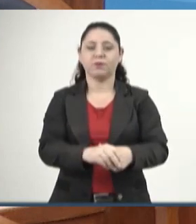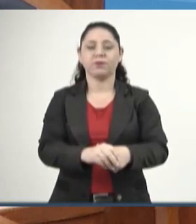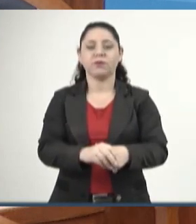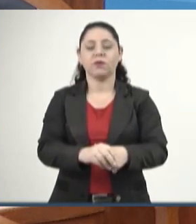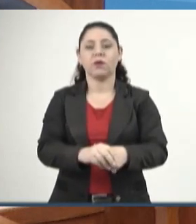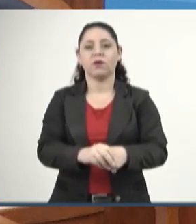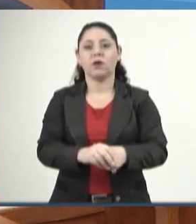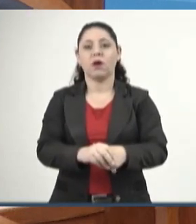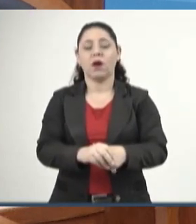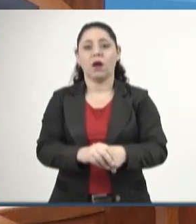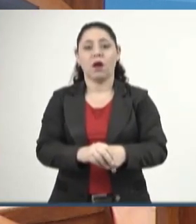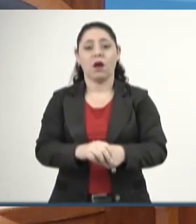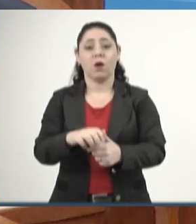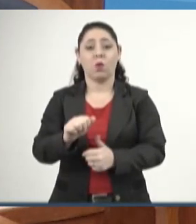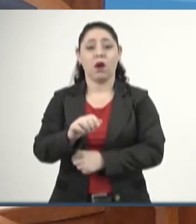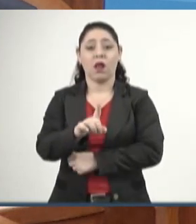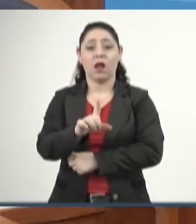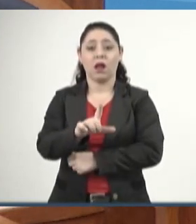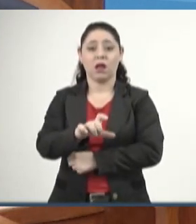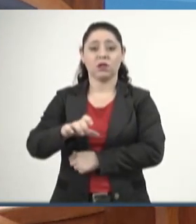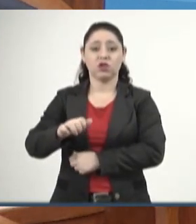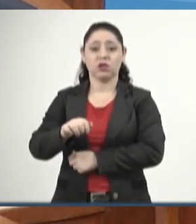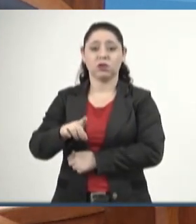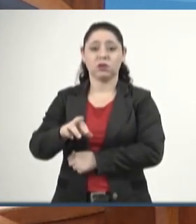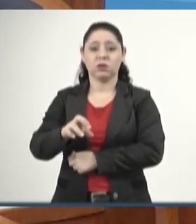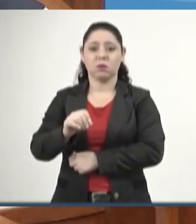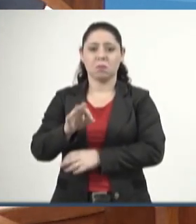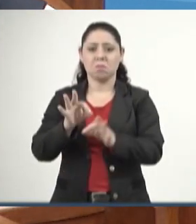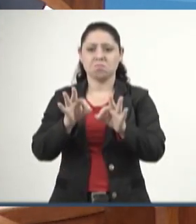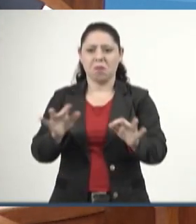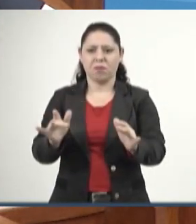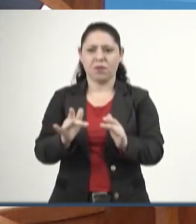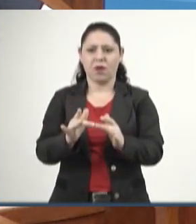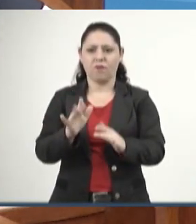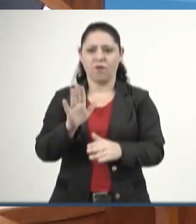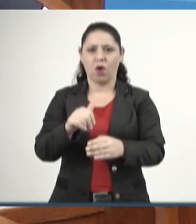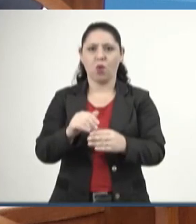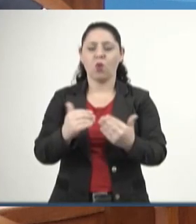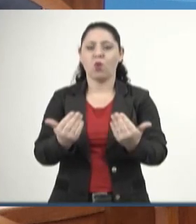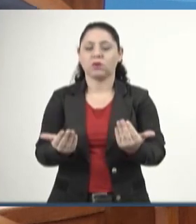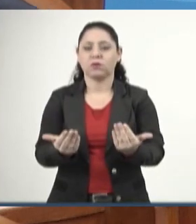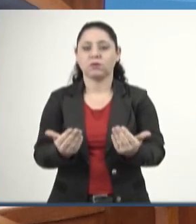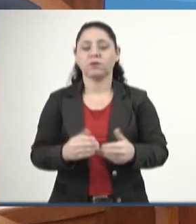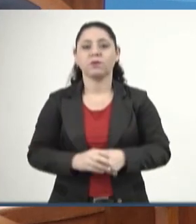de Moraes foi muito preciso no seu voto quando